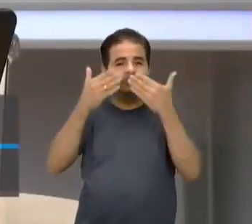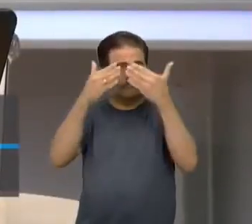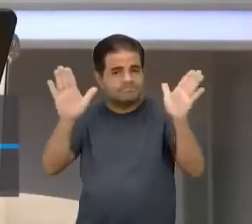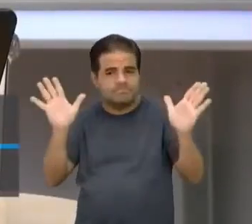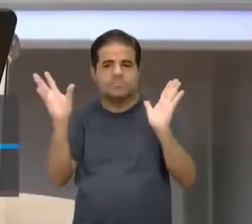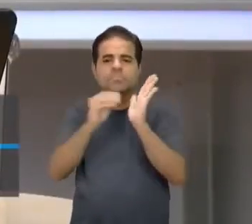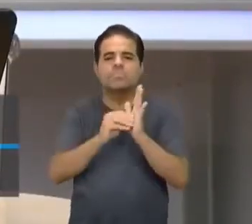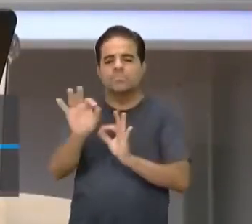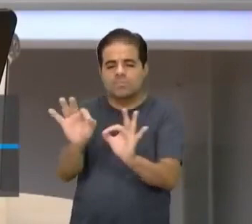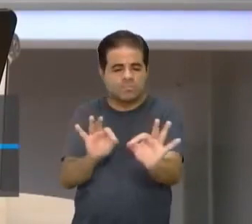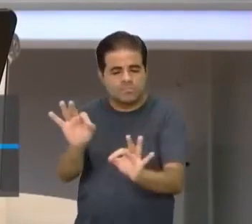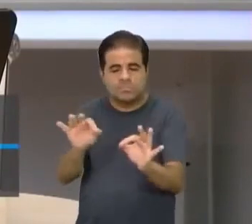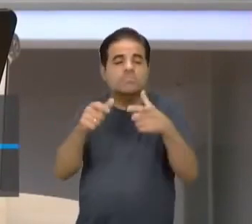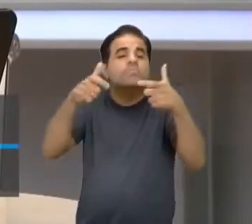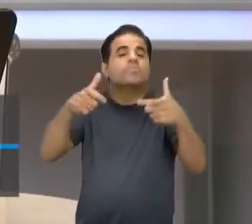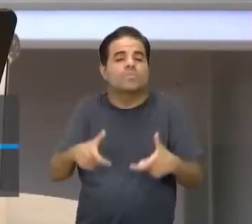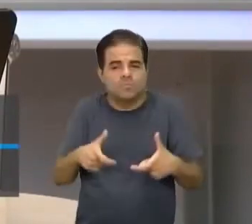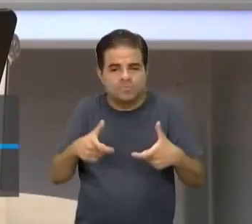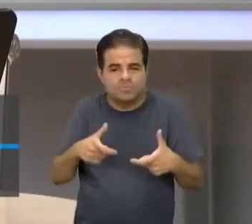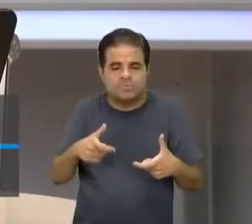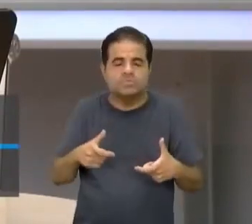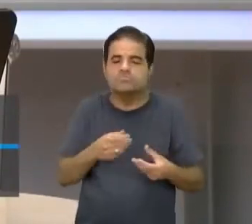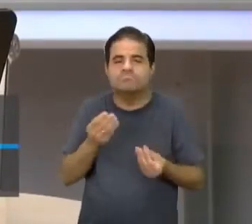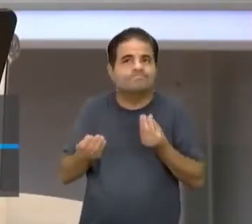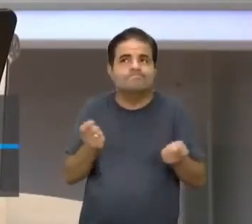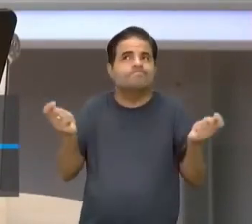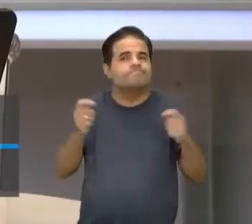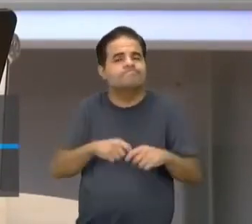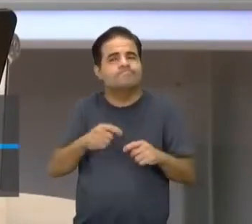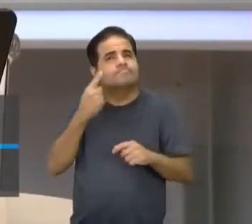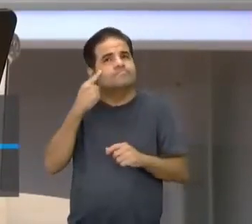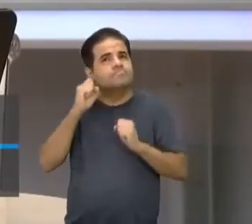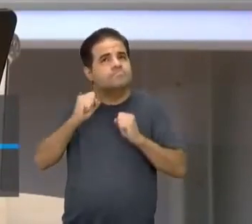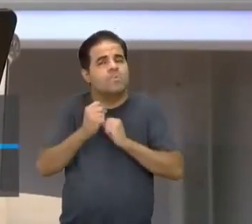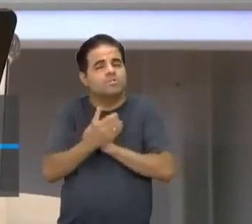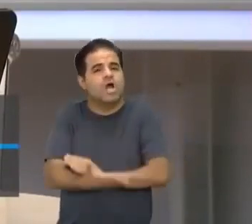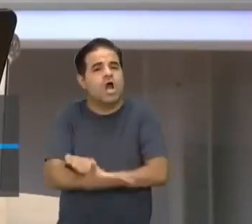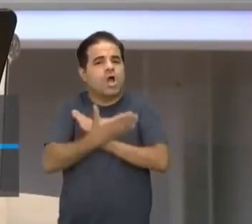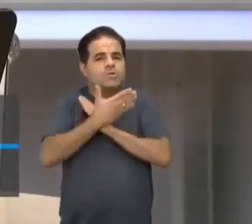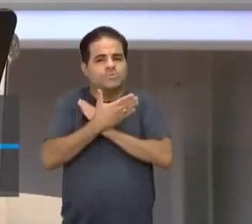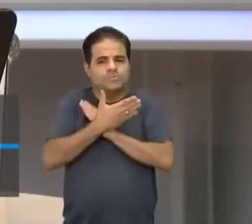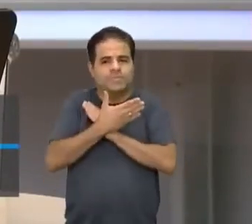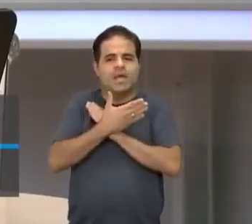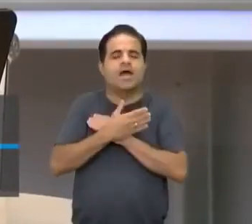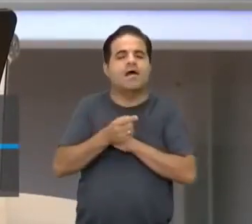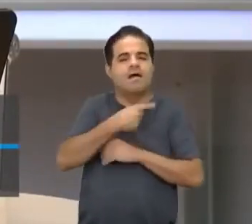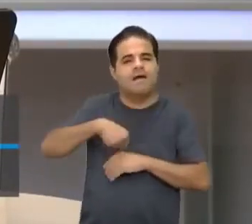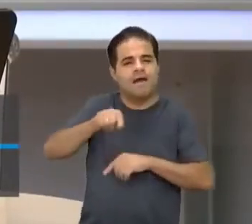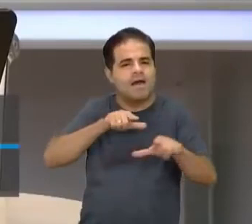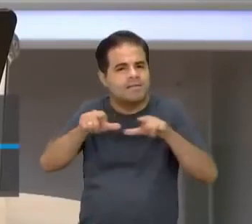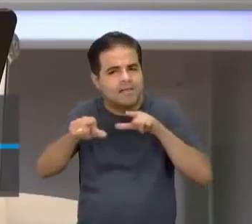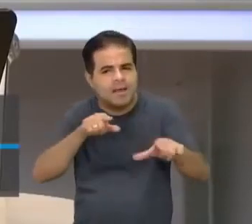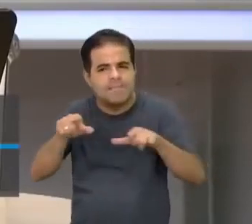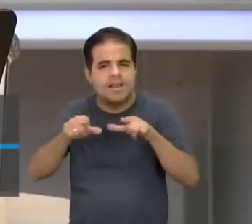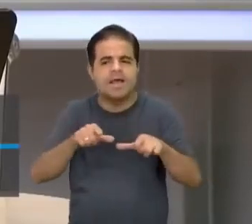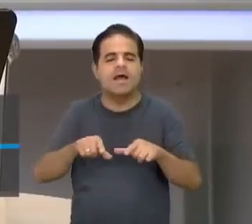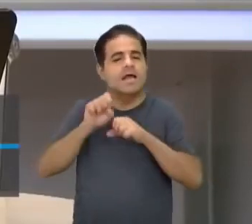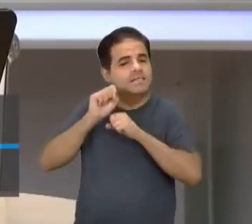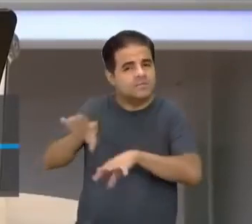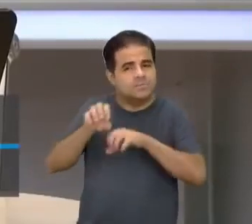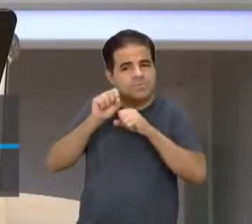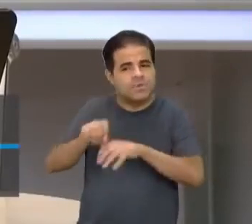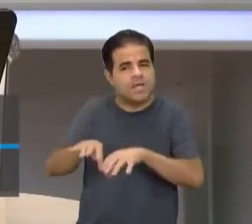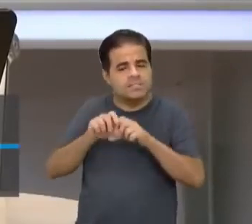dimensões do nosso planejamento, né? Na verdade, o que poderia nos ajudar, né, a trabalhar essa